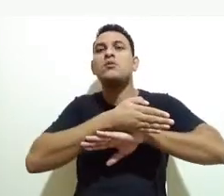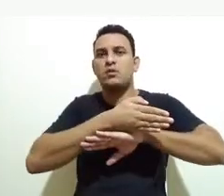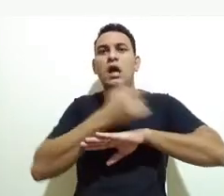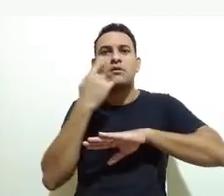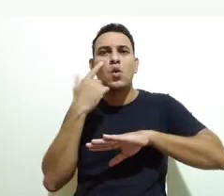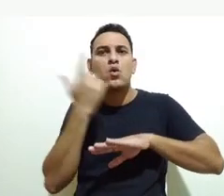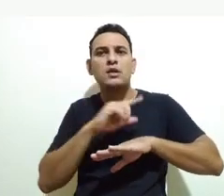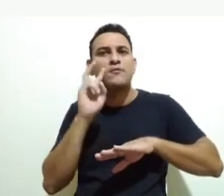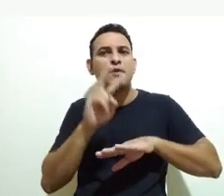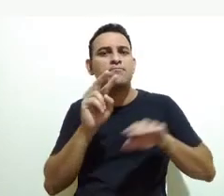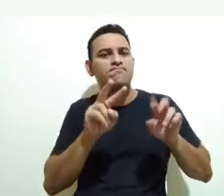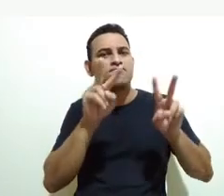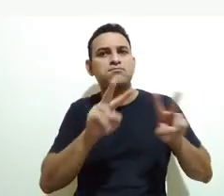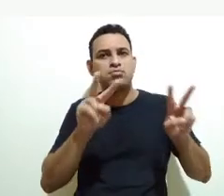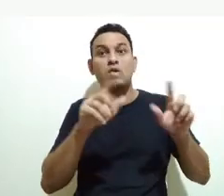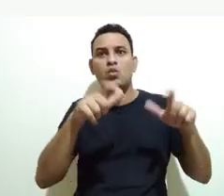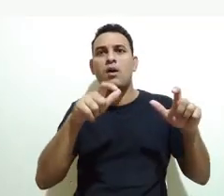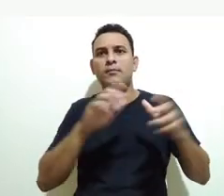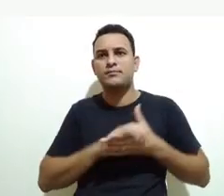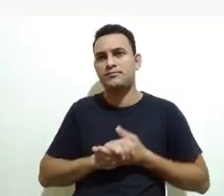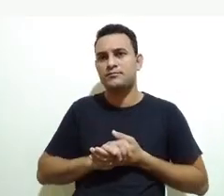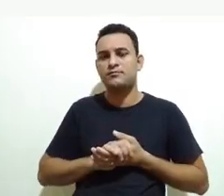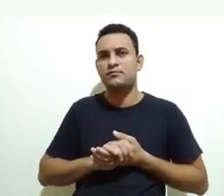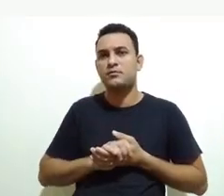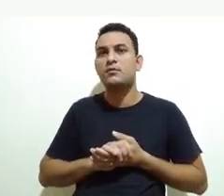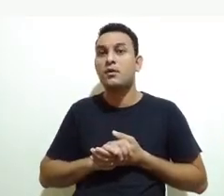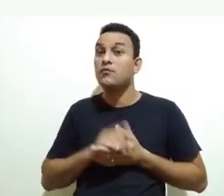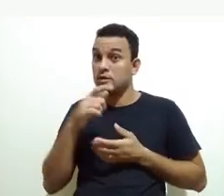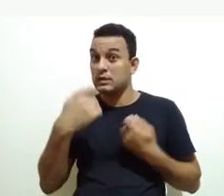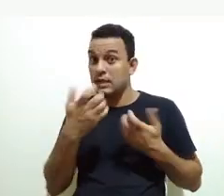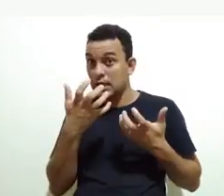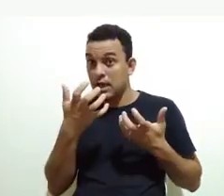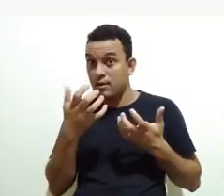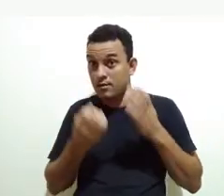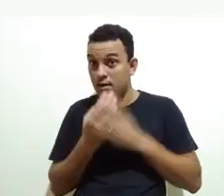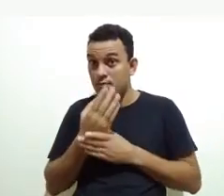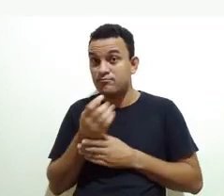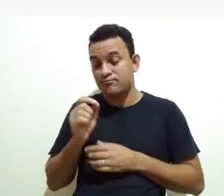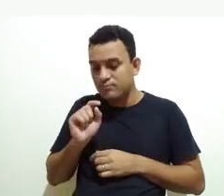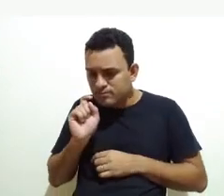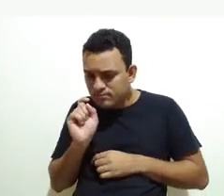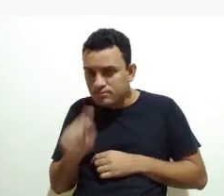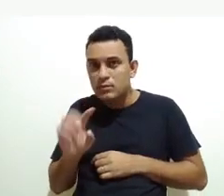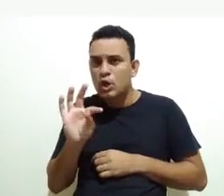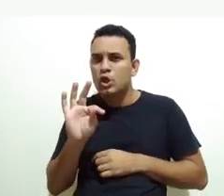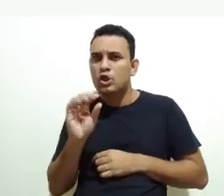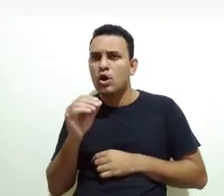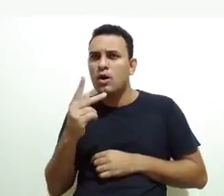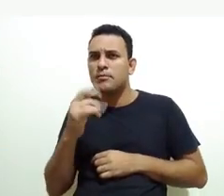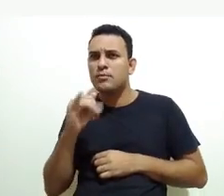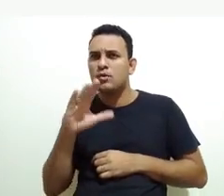onde as atividades elaboradas devem ser direcionadas após a sua criação. Para criar um